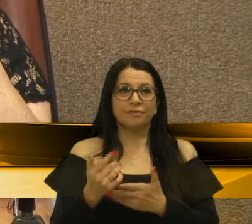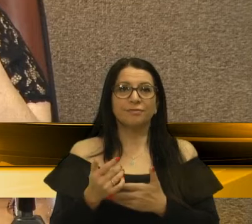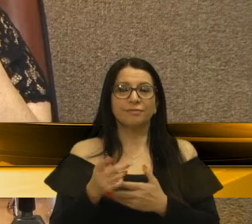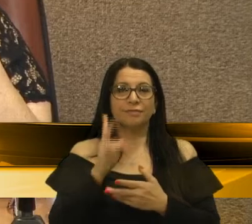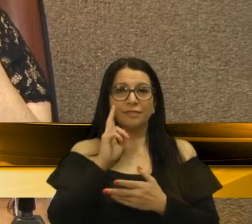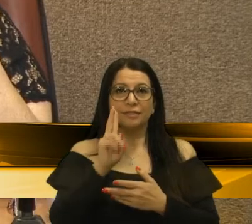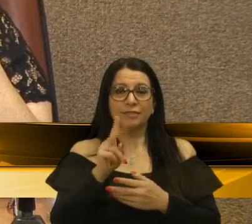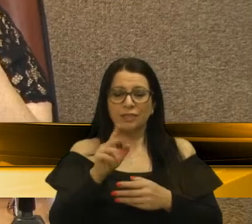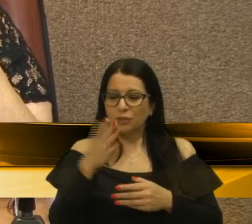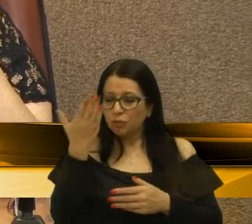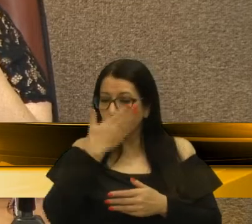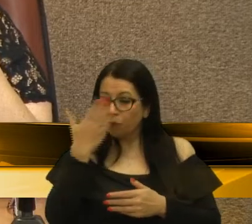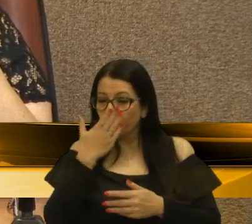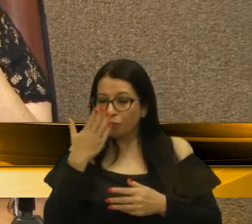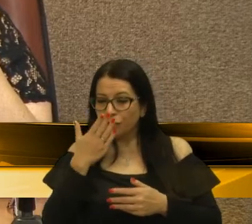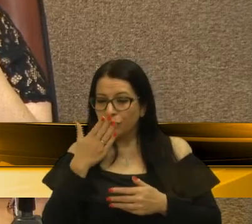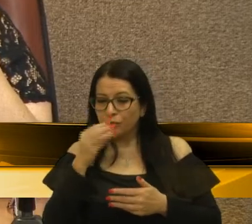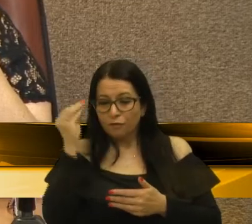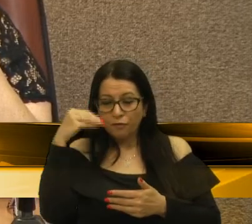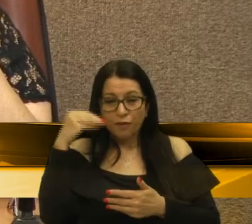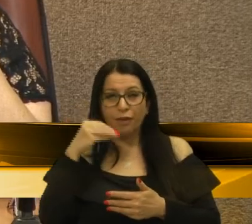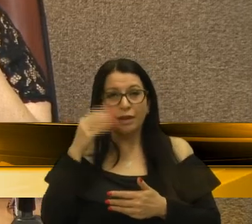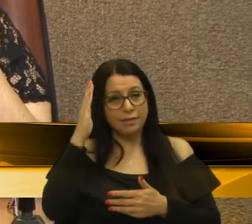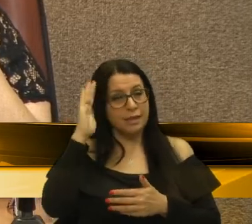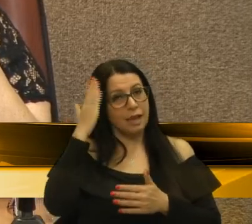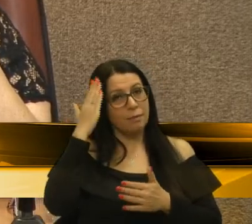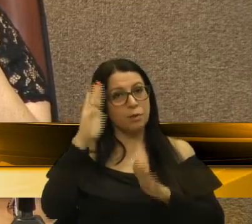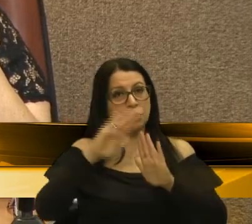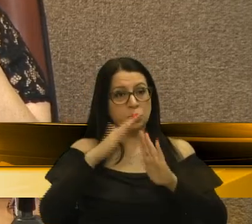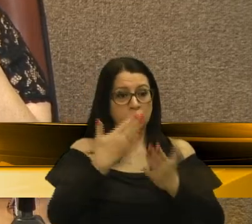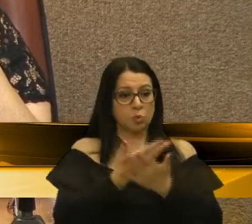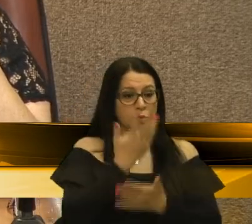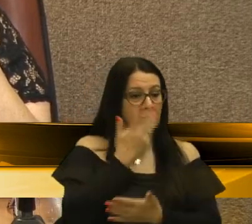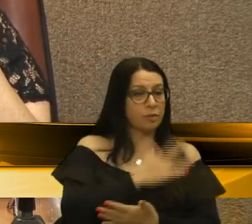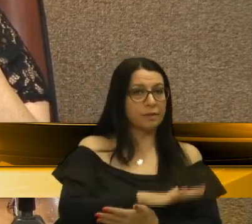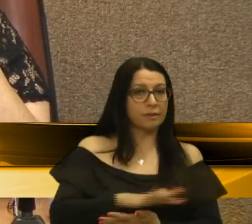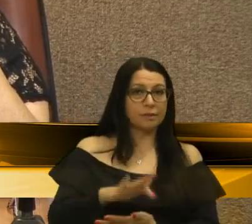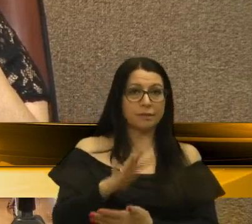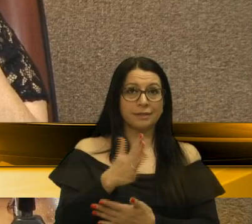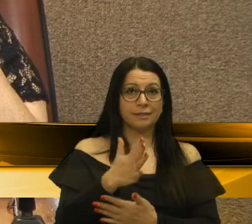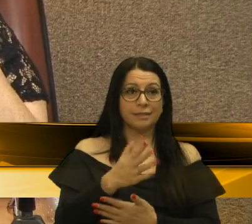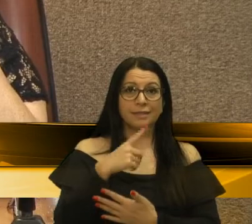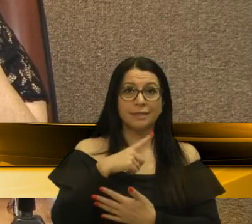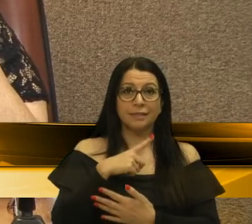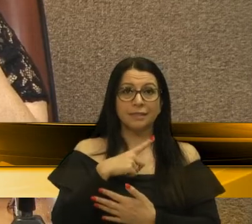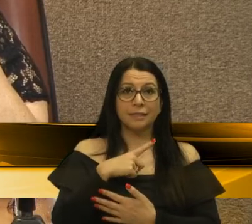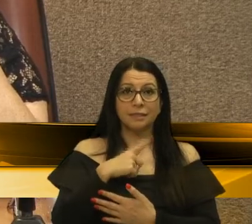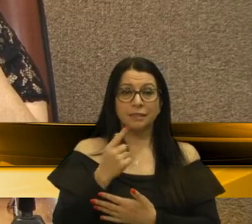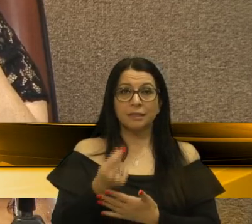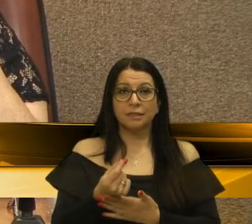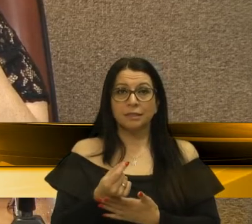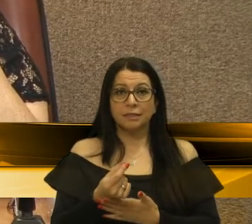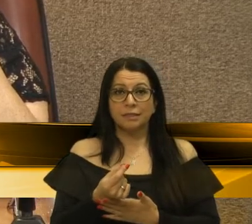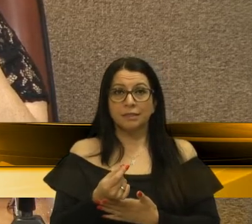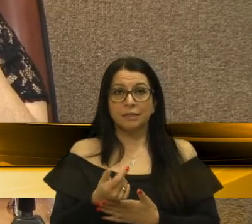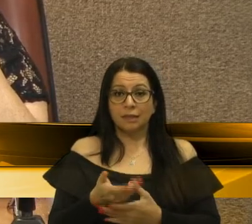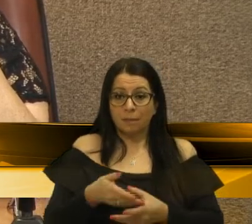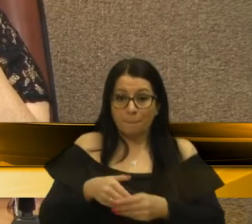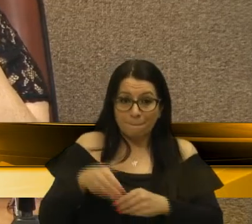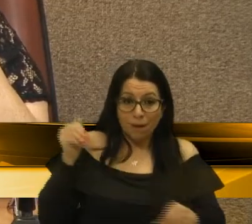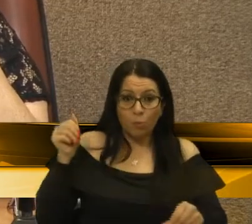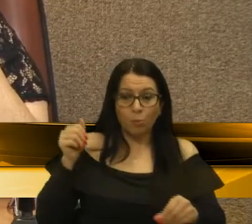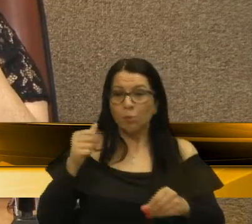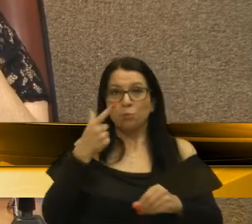apagadas. Nós sabemos que em escolinhas as crianças muitas vezes chegam a escapar até da mão dos pais, porque elas